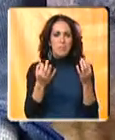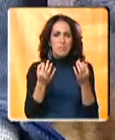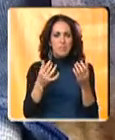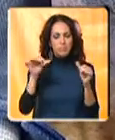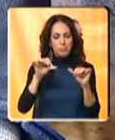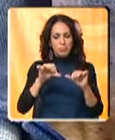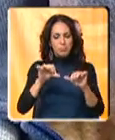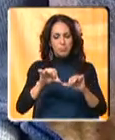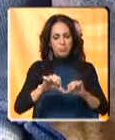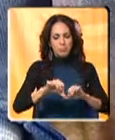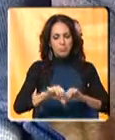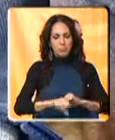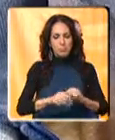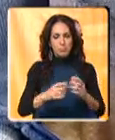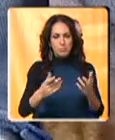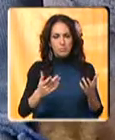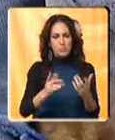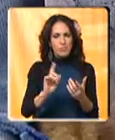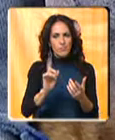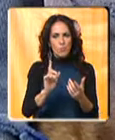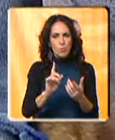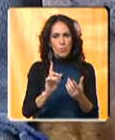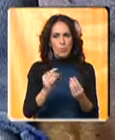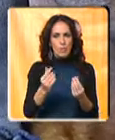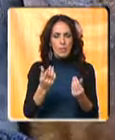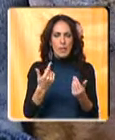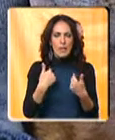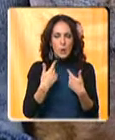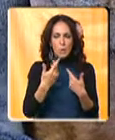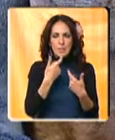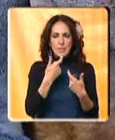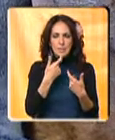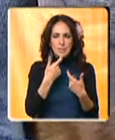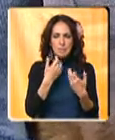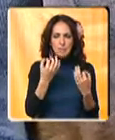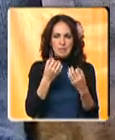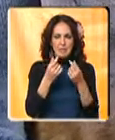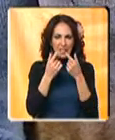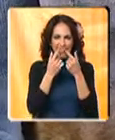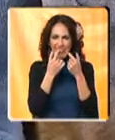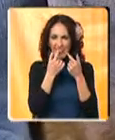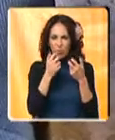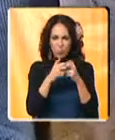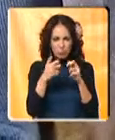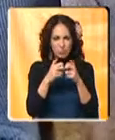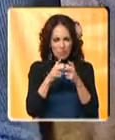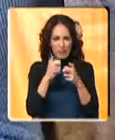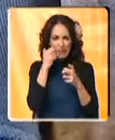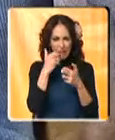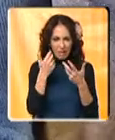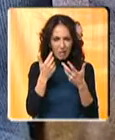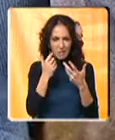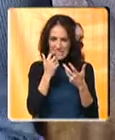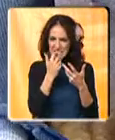sendo gradual e não foi... Assim, eu notei a real extensão, ou por outra, a totalidade da extensão